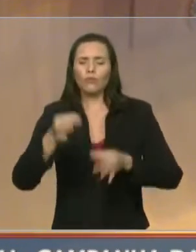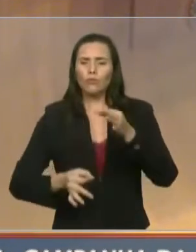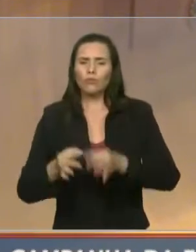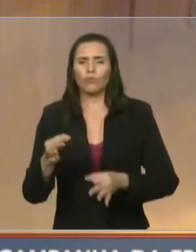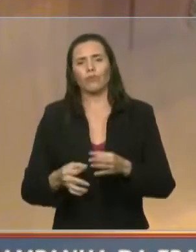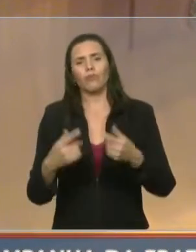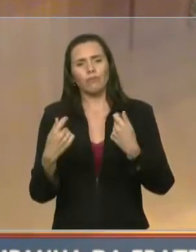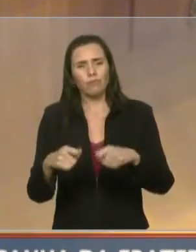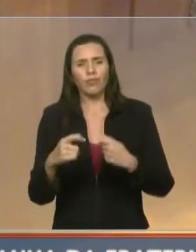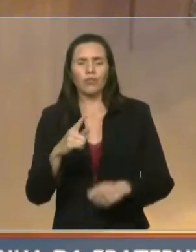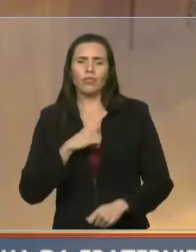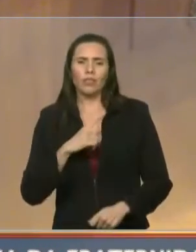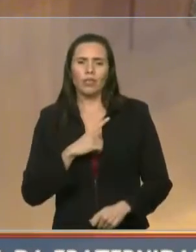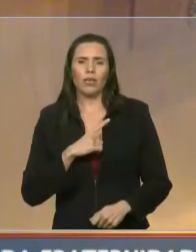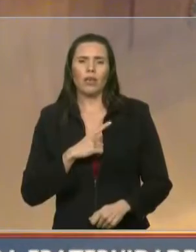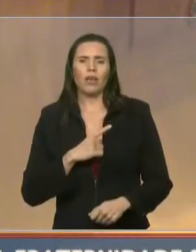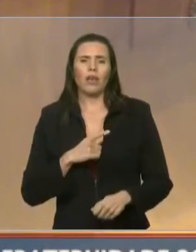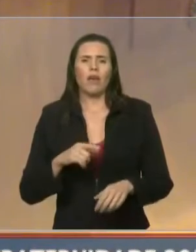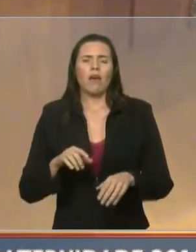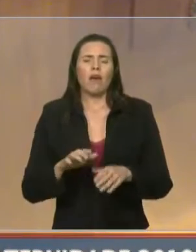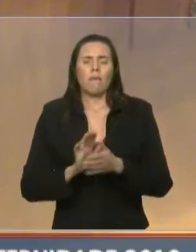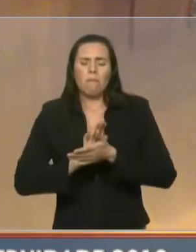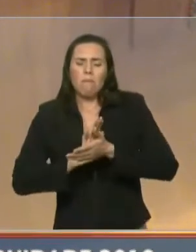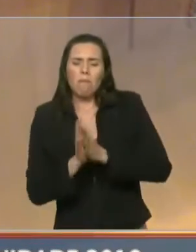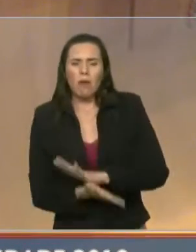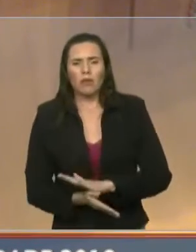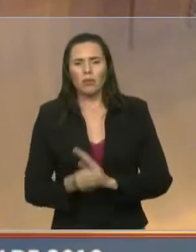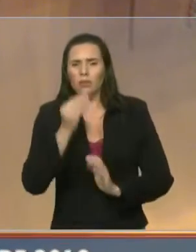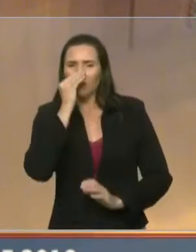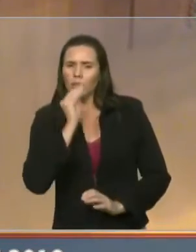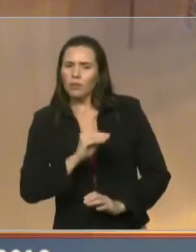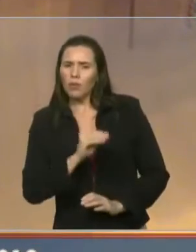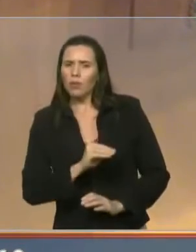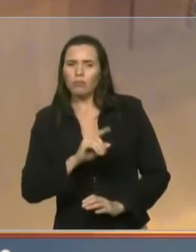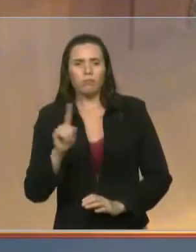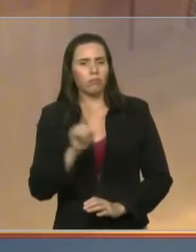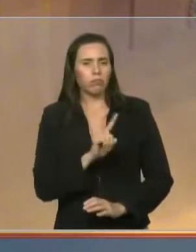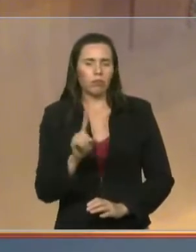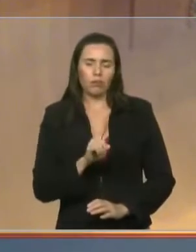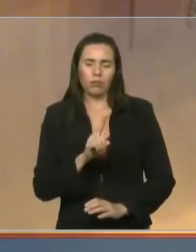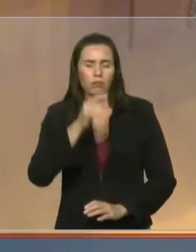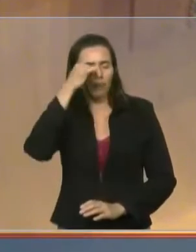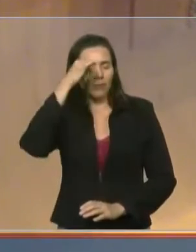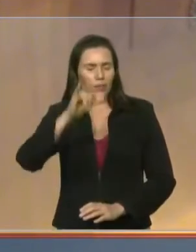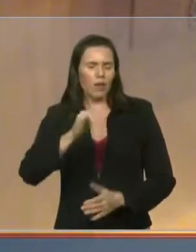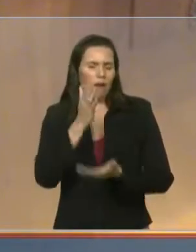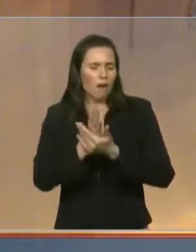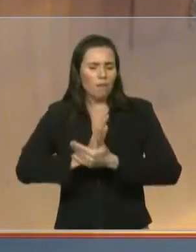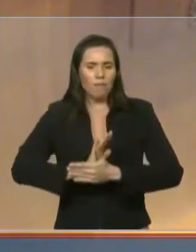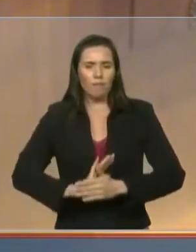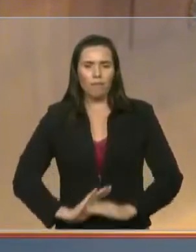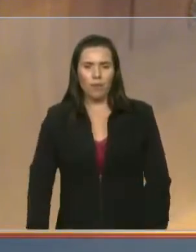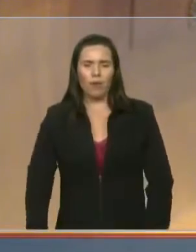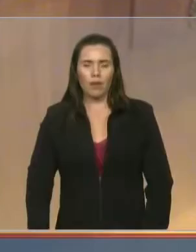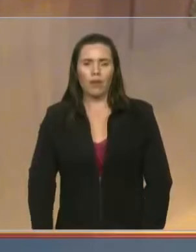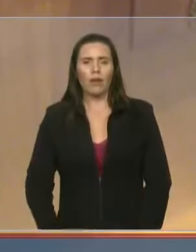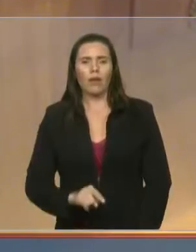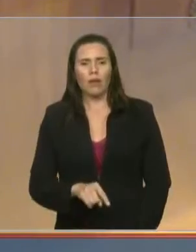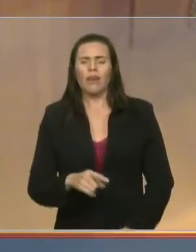das desigualdades que assolam os mais pobres no Brasil e no nosso Estado. E, para